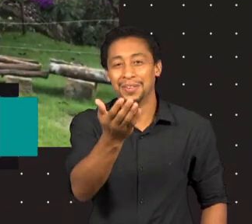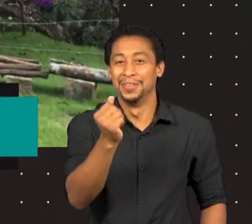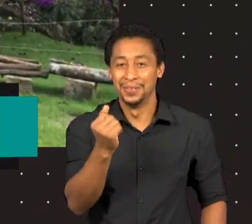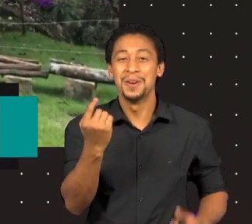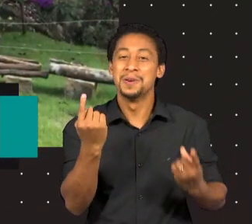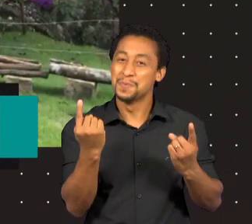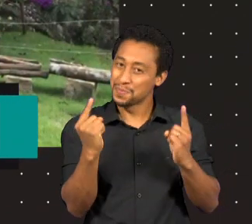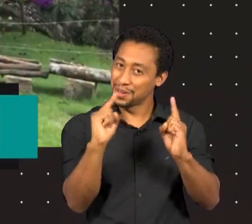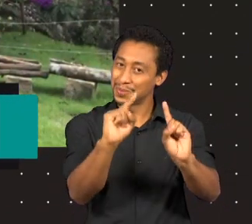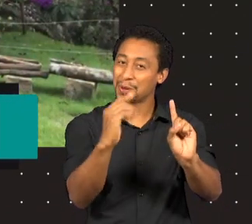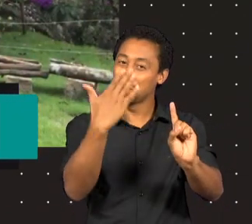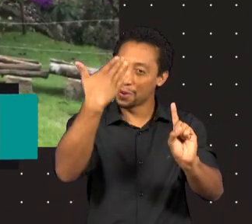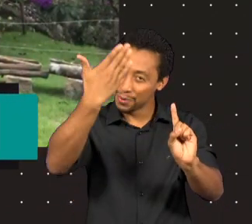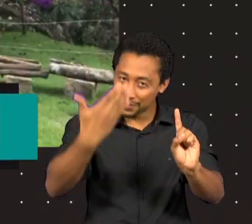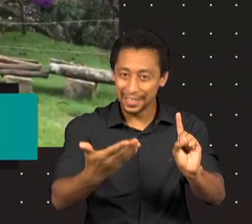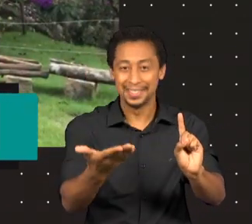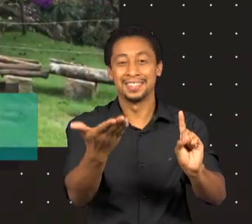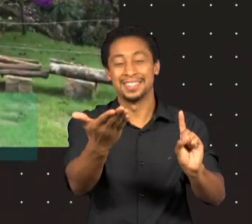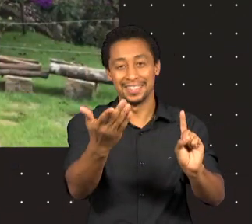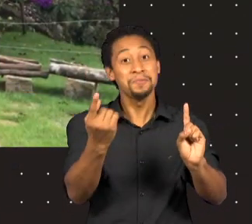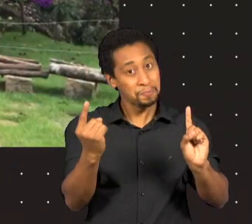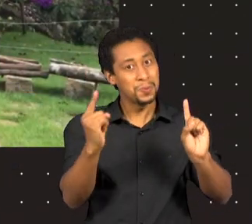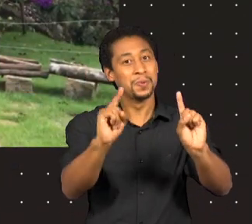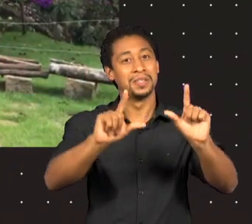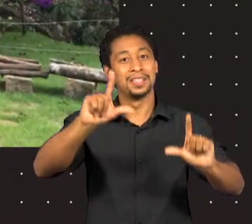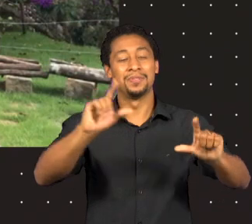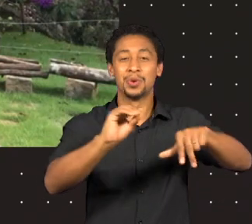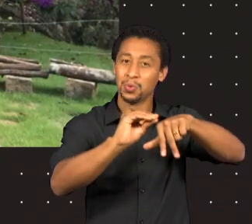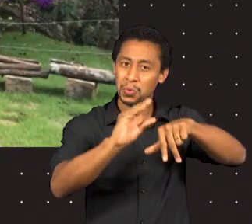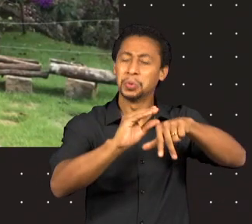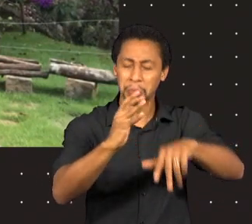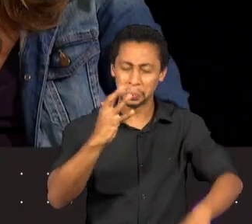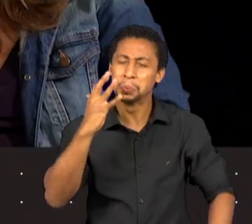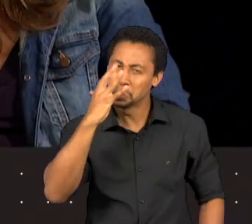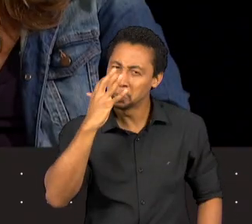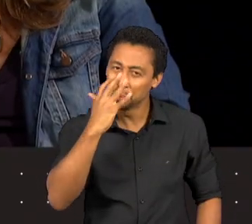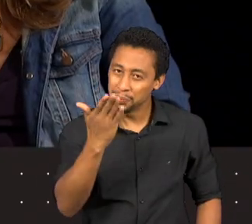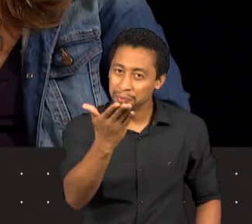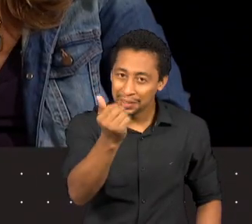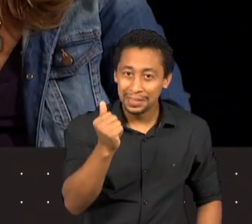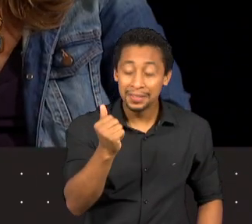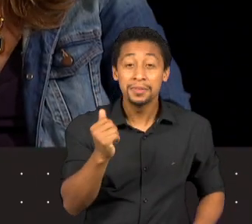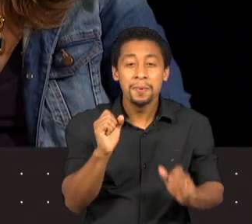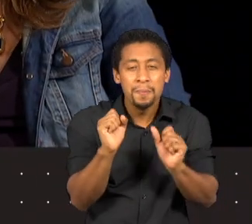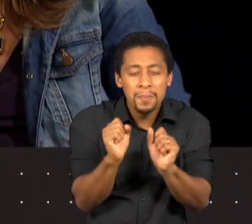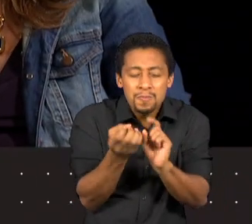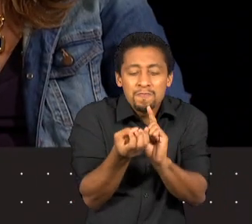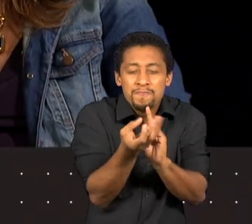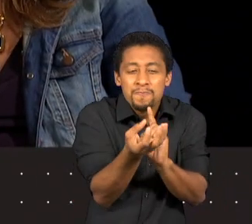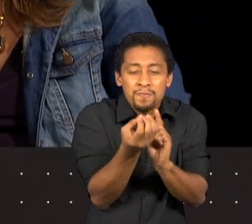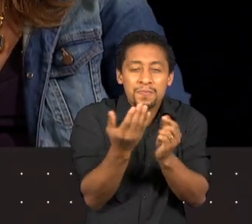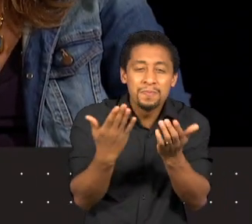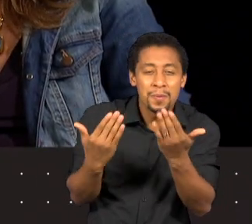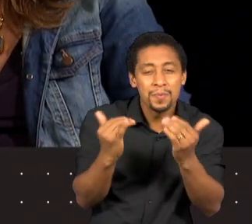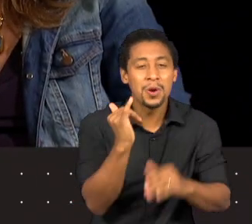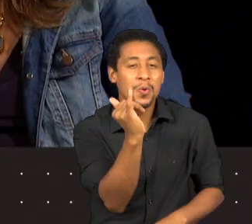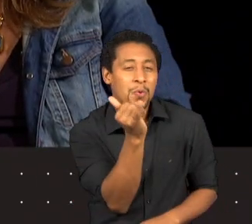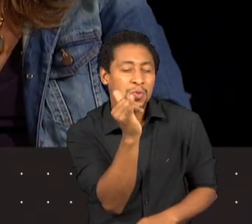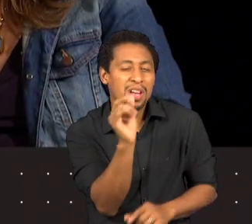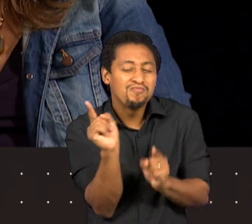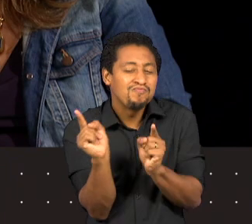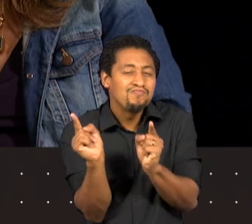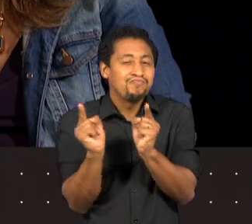pelo Persona, esse programa que eu tanto admiro, que eu acompanho, e poder falar um pouquinho da nossa história, de